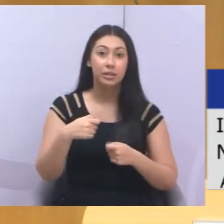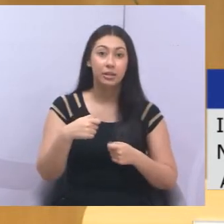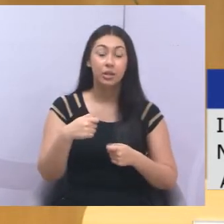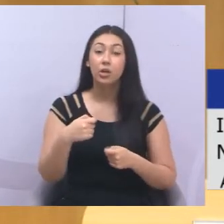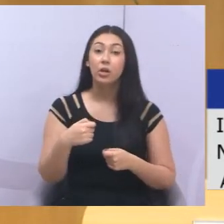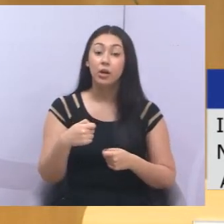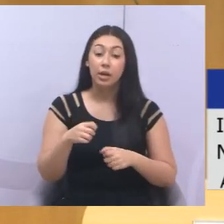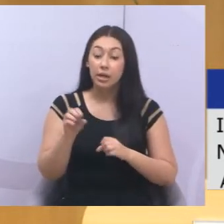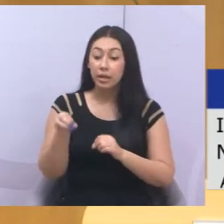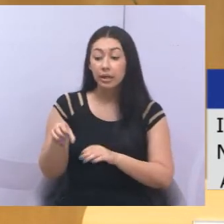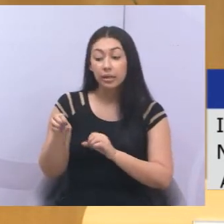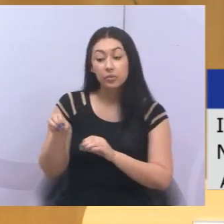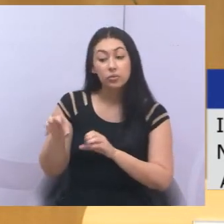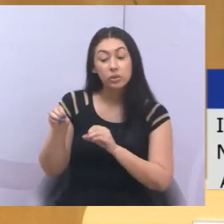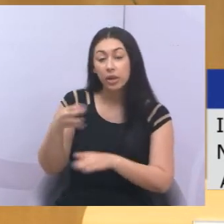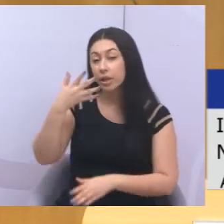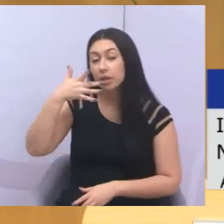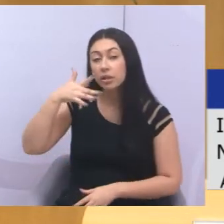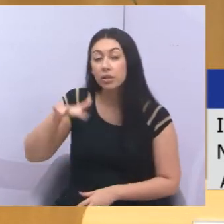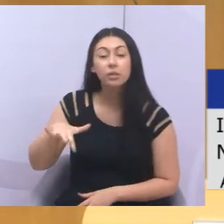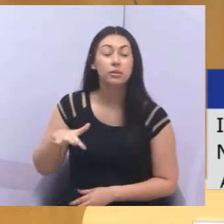filhos melhores para o mundo.